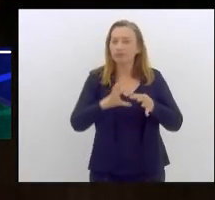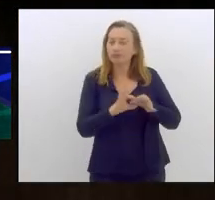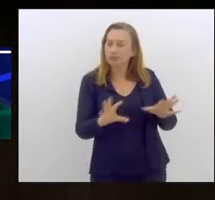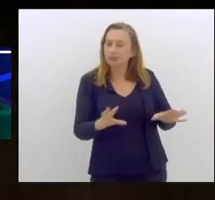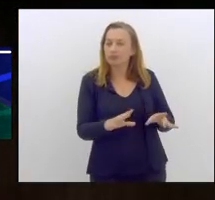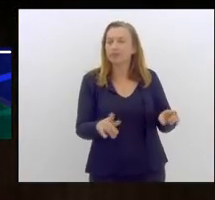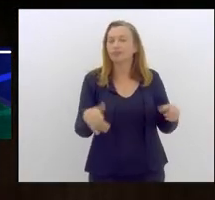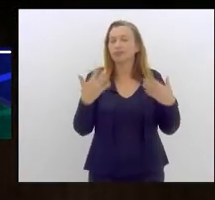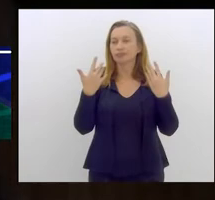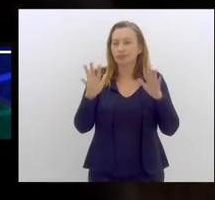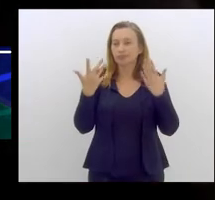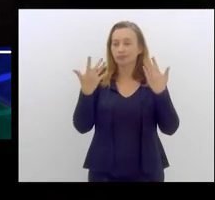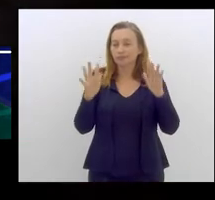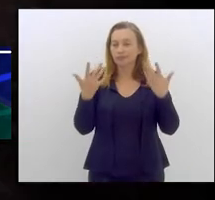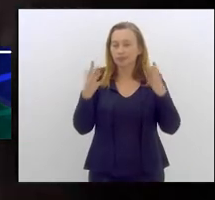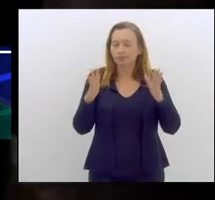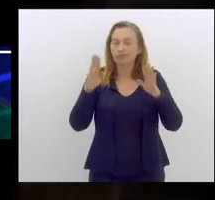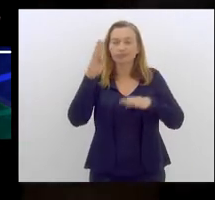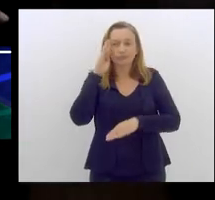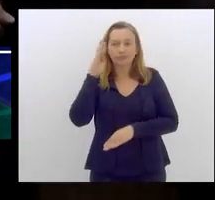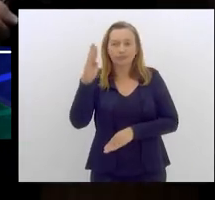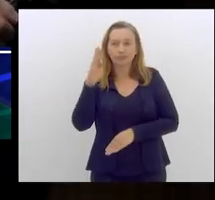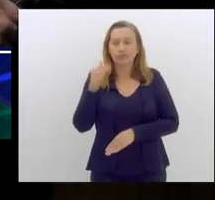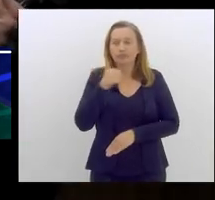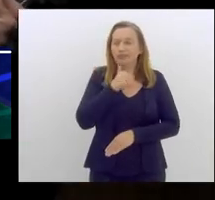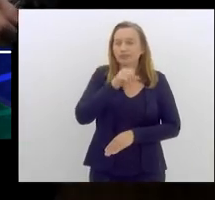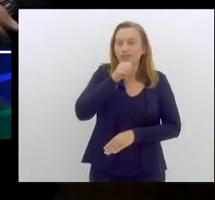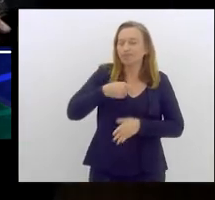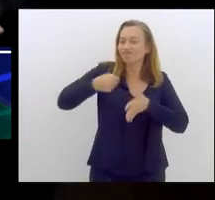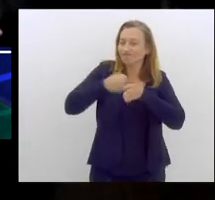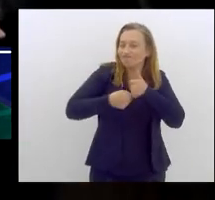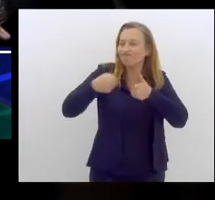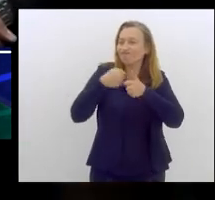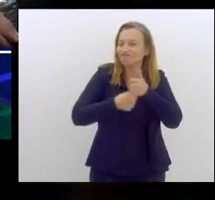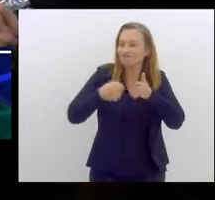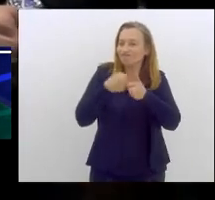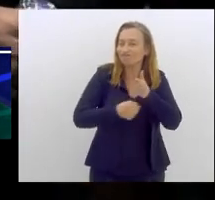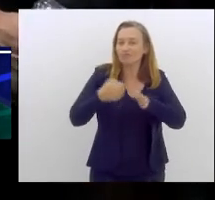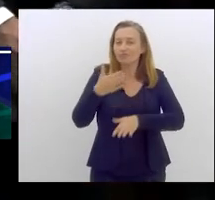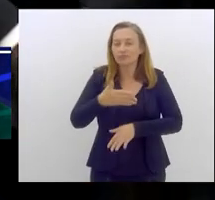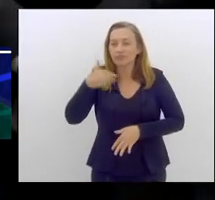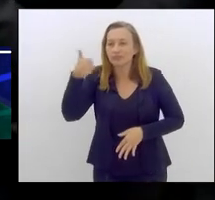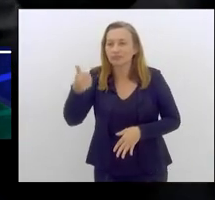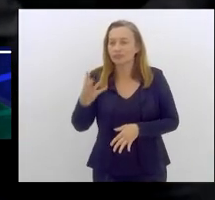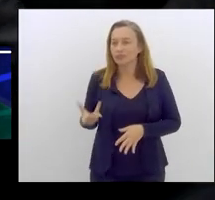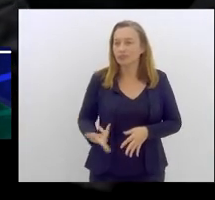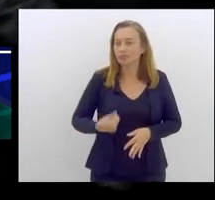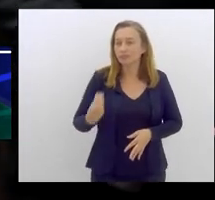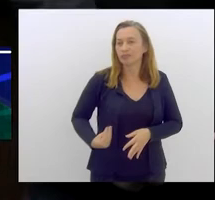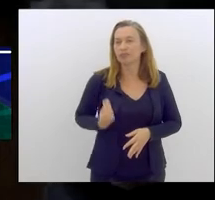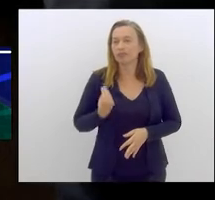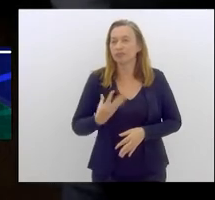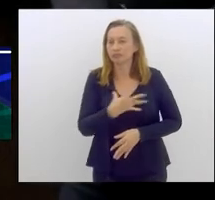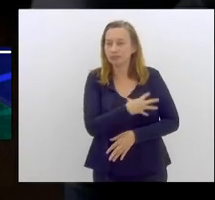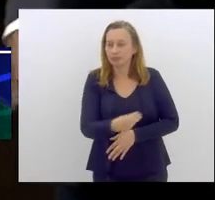e parabenizar principalmente as mães que lutam tanto por melhoria de qualidade de vida para os